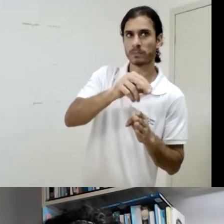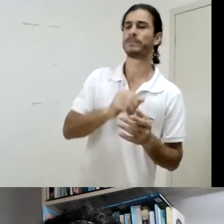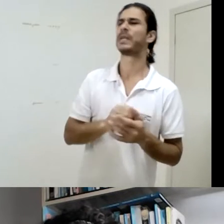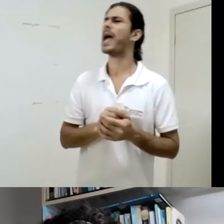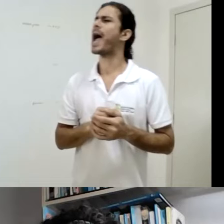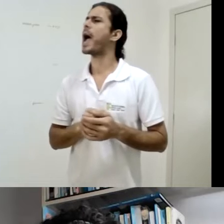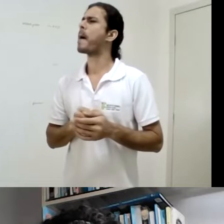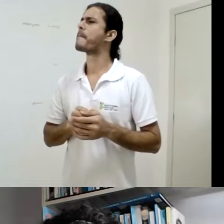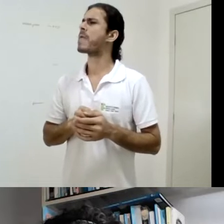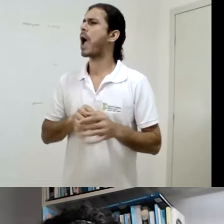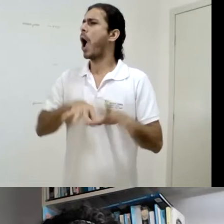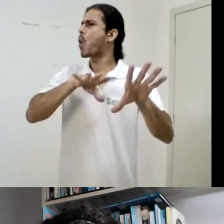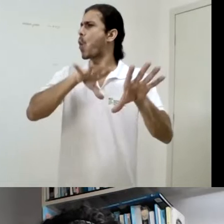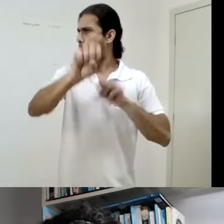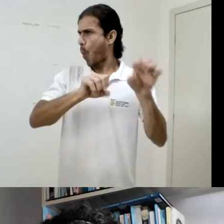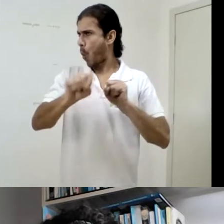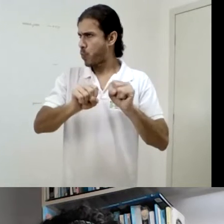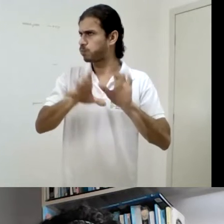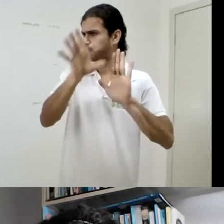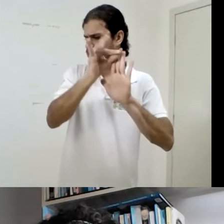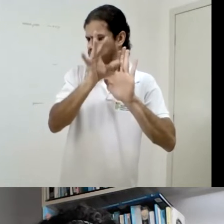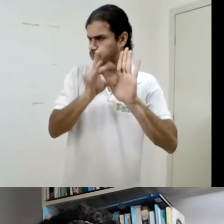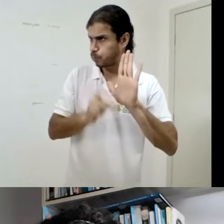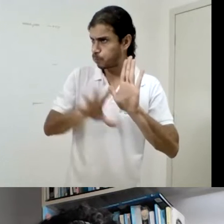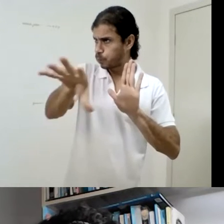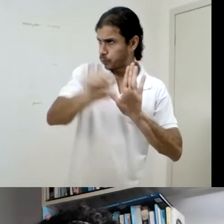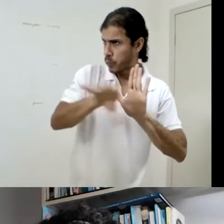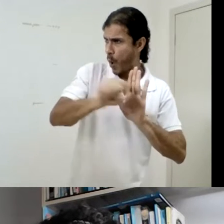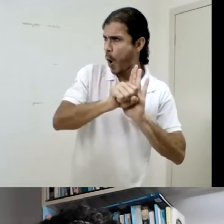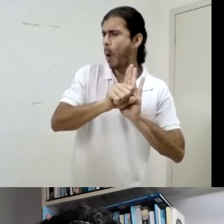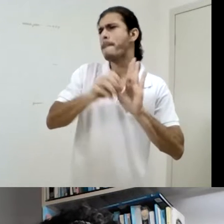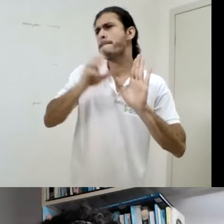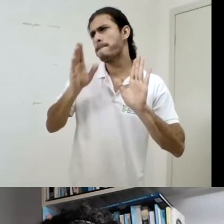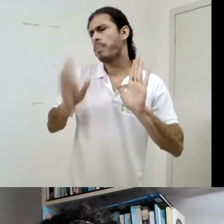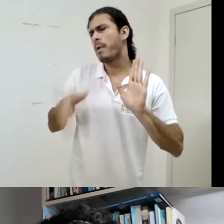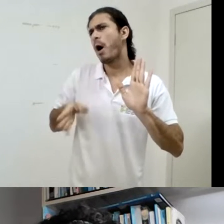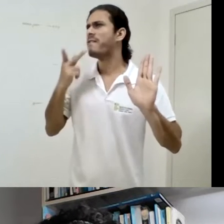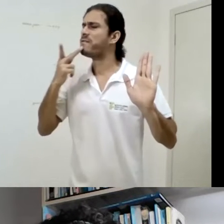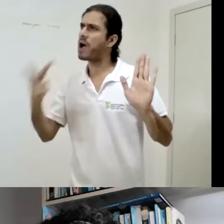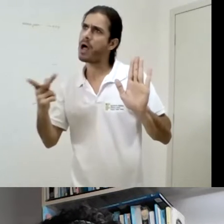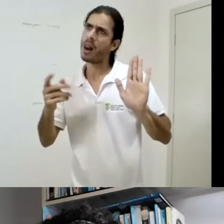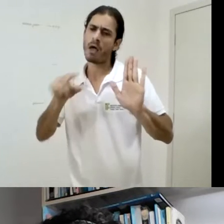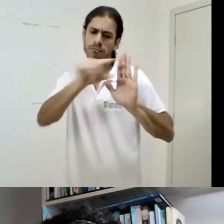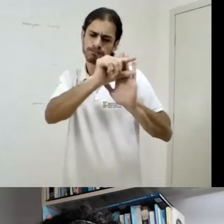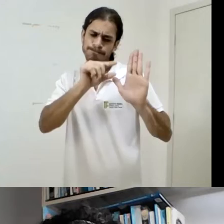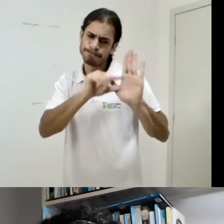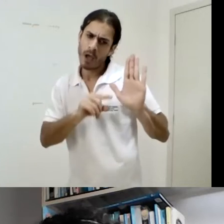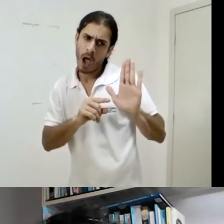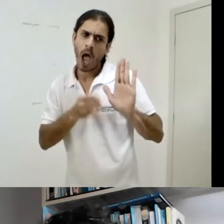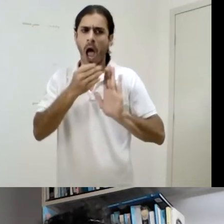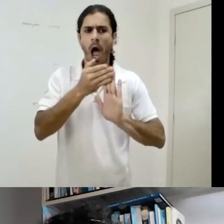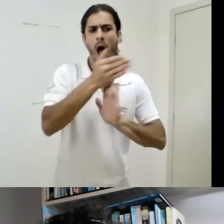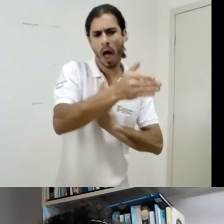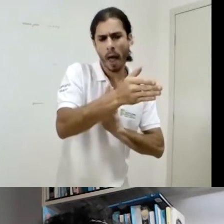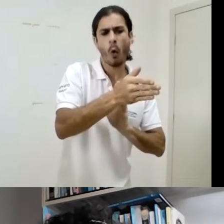podemos dizer que uns são mais voltados para a qualitativa do que outros? Por exemplo, a entrevista atenderia melhor a uma